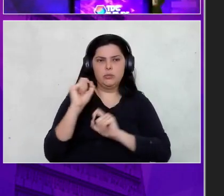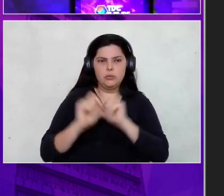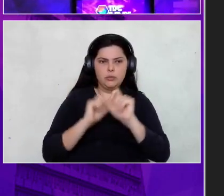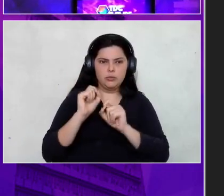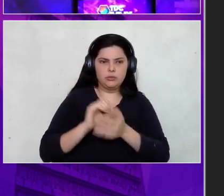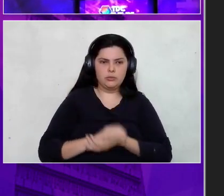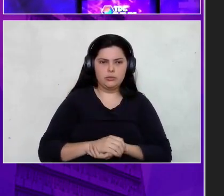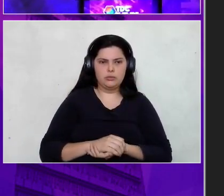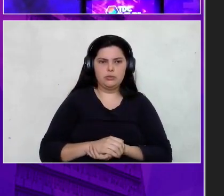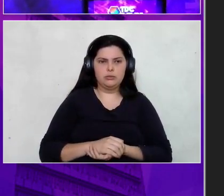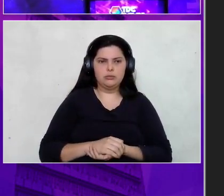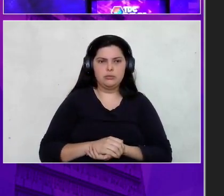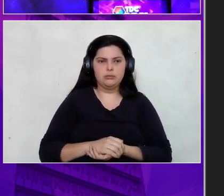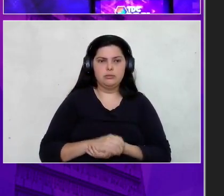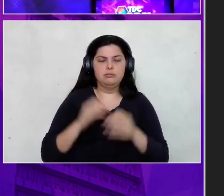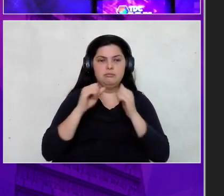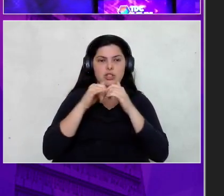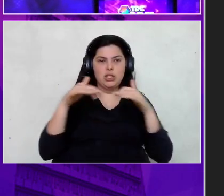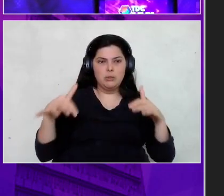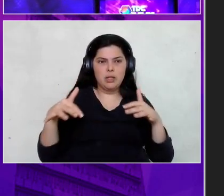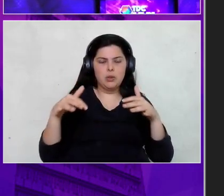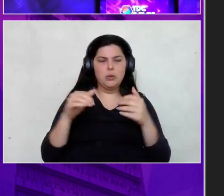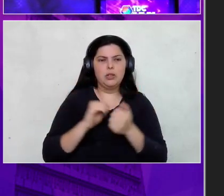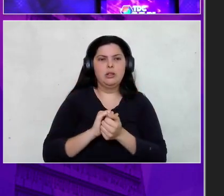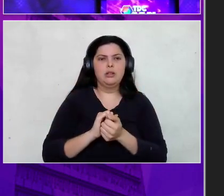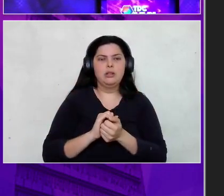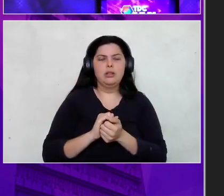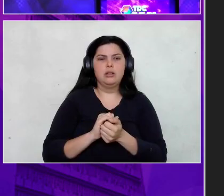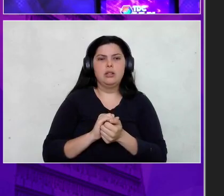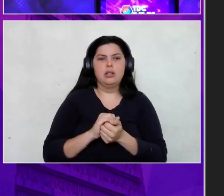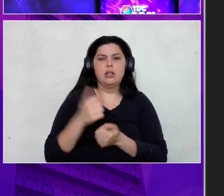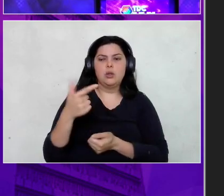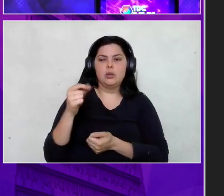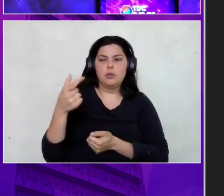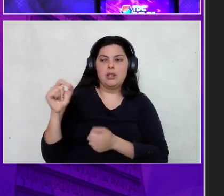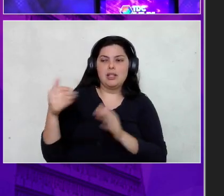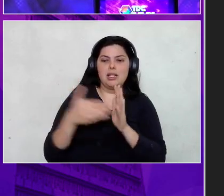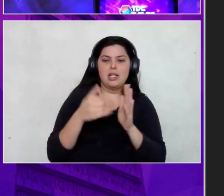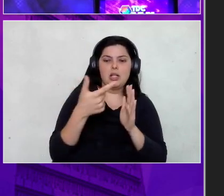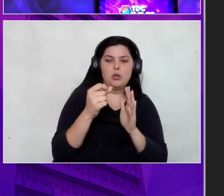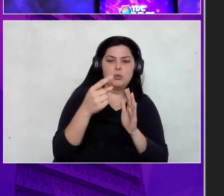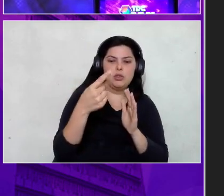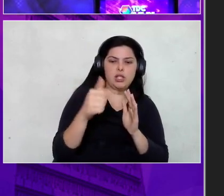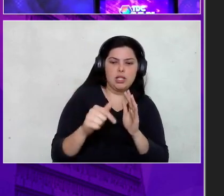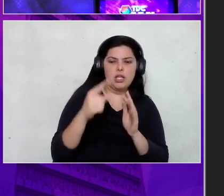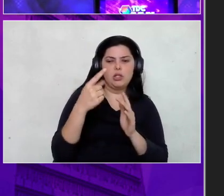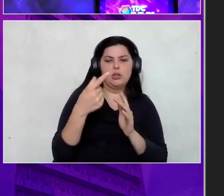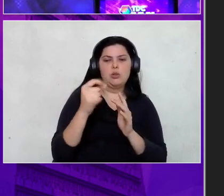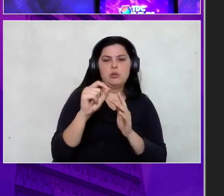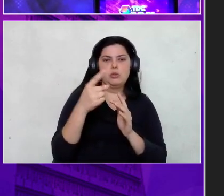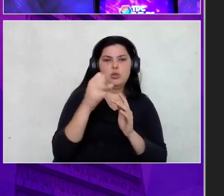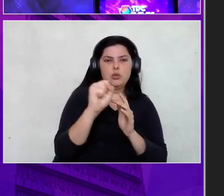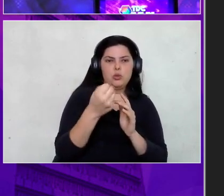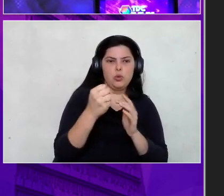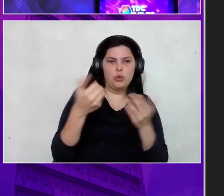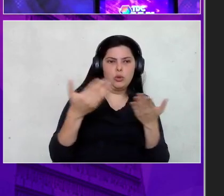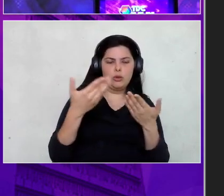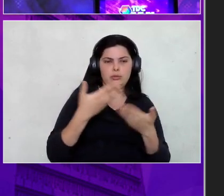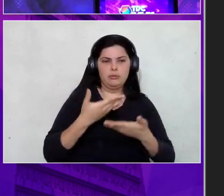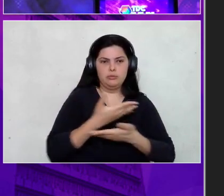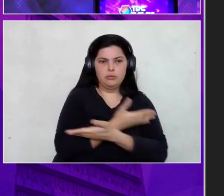a Germinadora, então, foram de 2010 a 2017, 2018, hoje estou vestido com isso aqui, mas eu vou